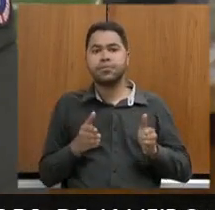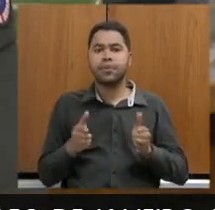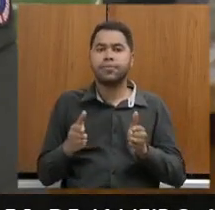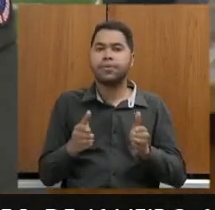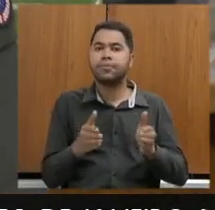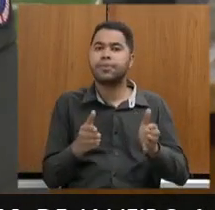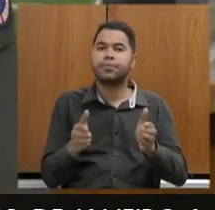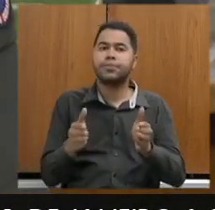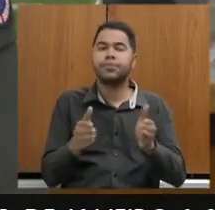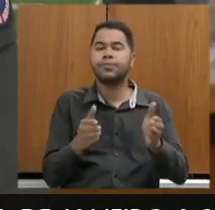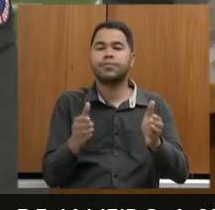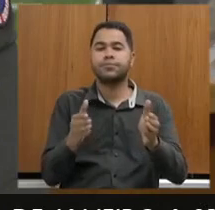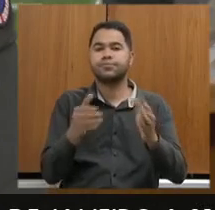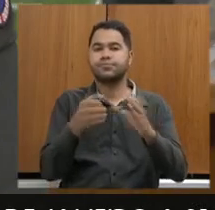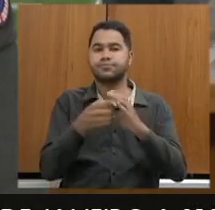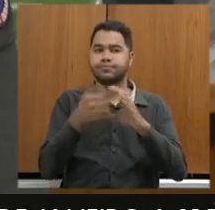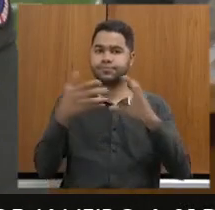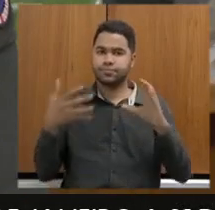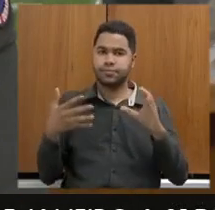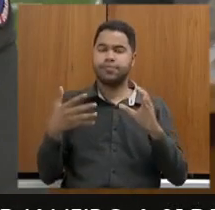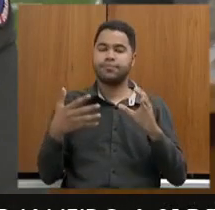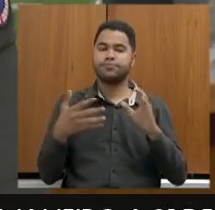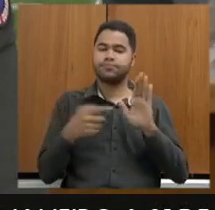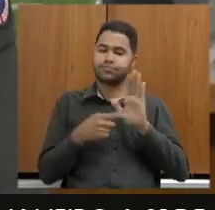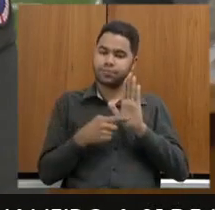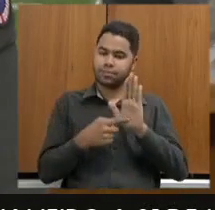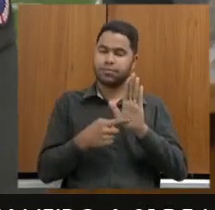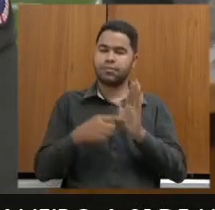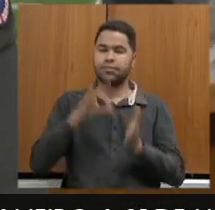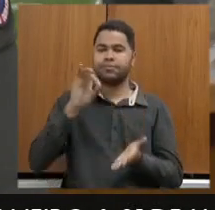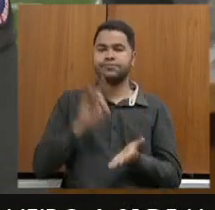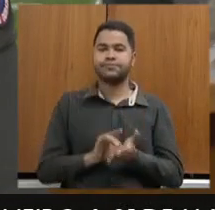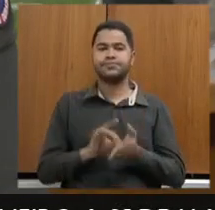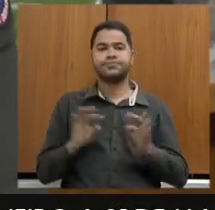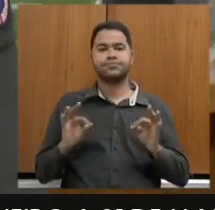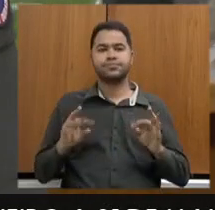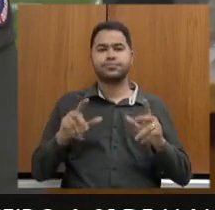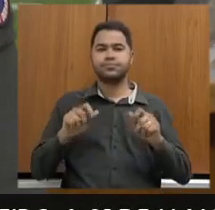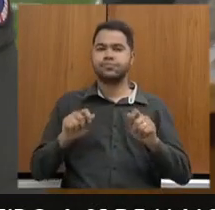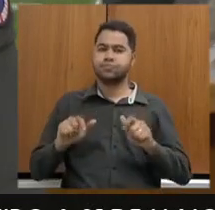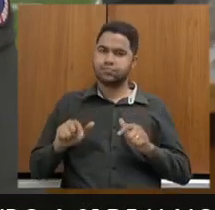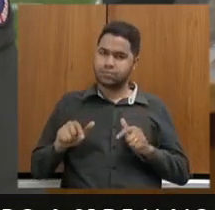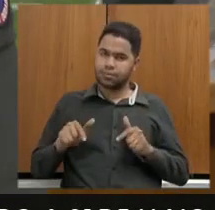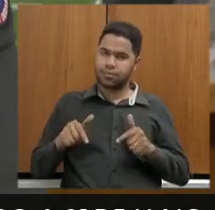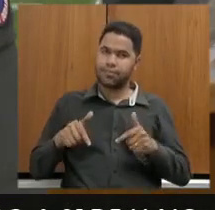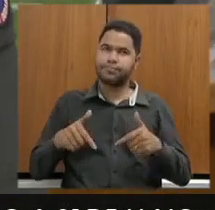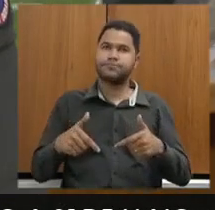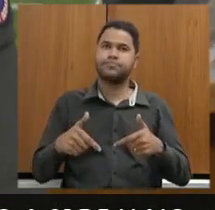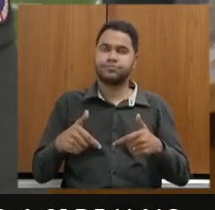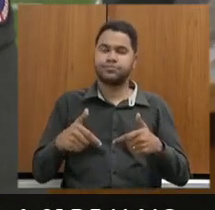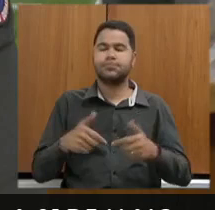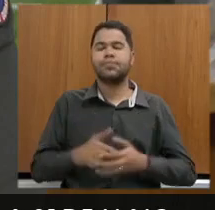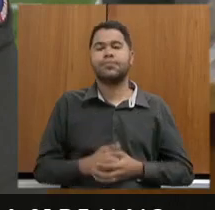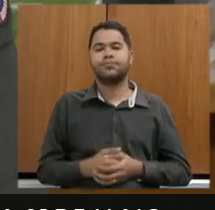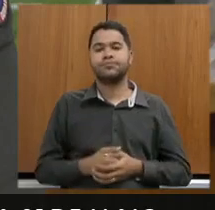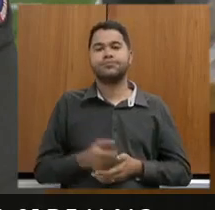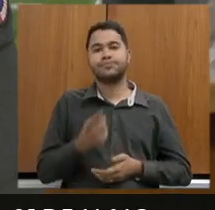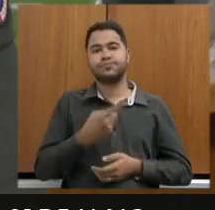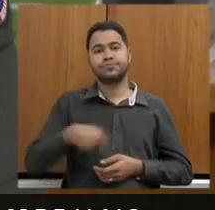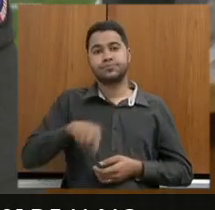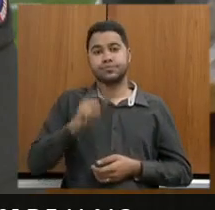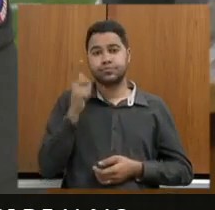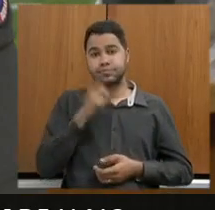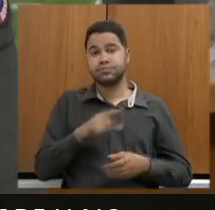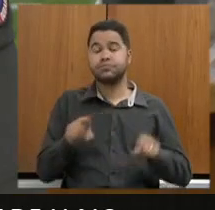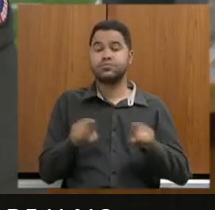esse essa característica da Transparência que se dá a todas as ações do executivo para que a gente